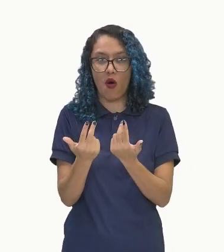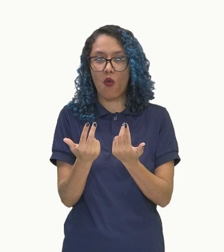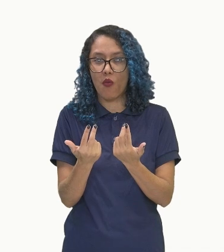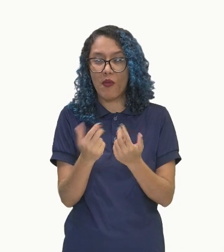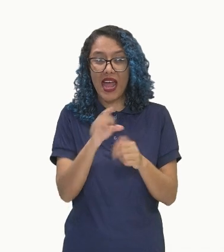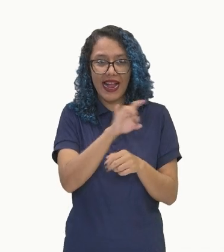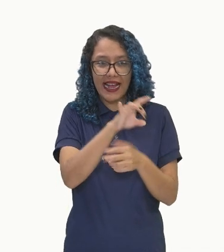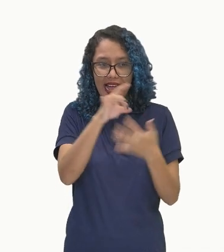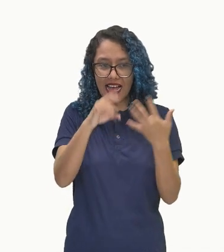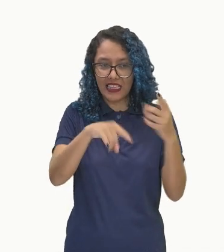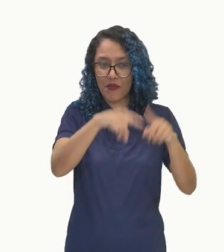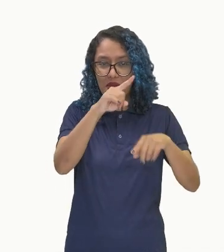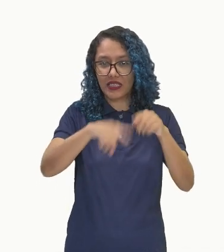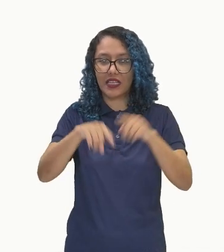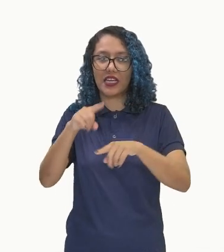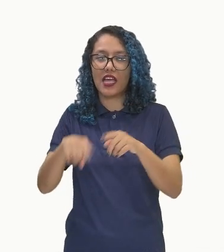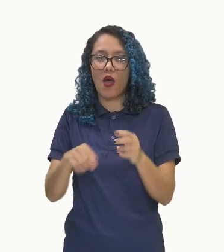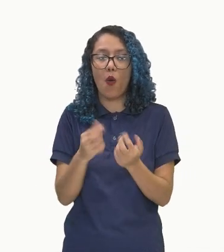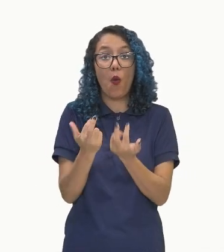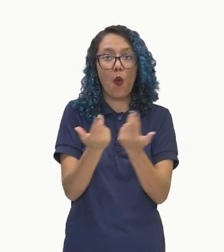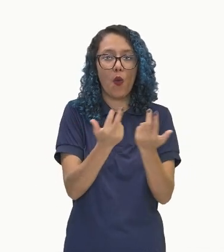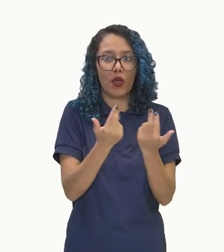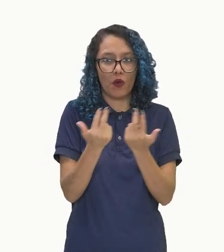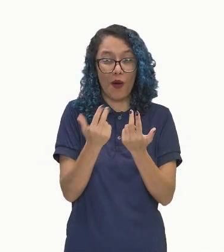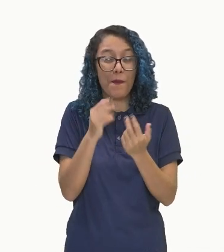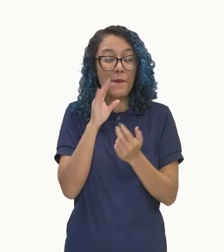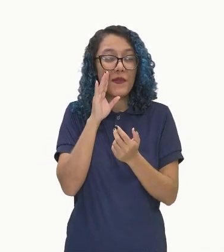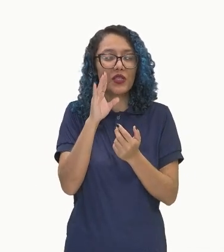a corrente, olha aqui, a corrente